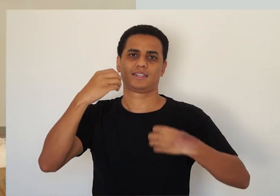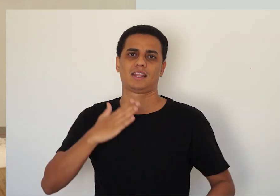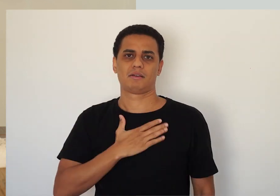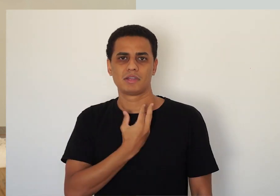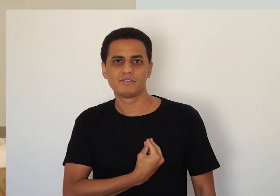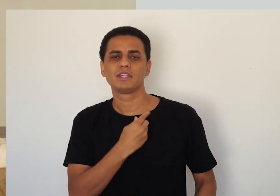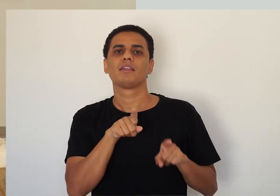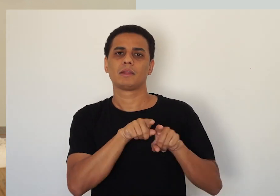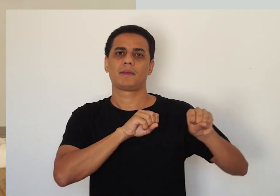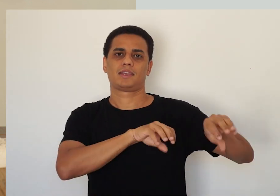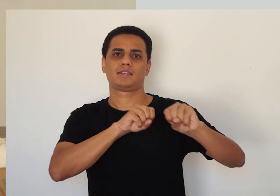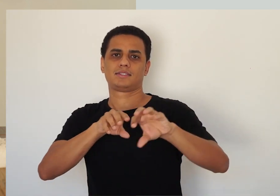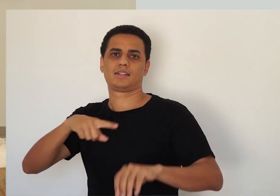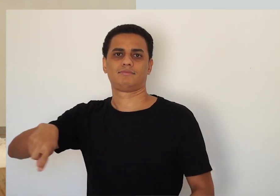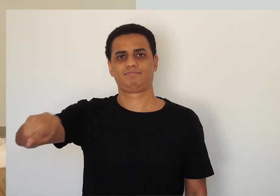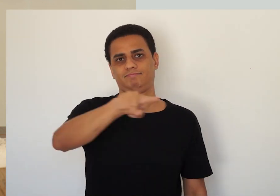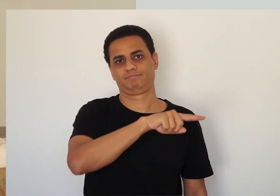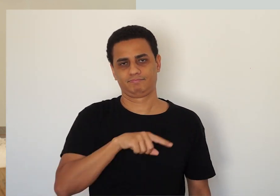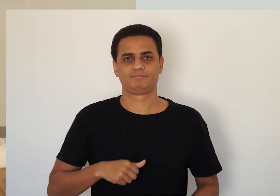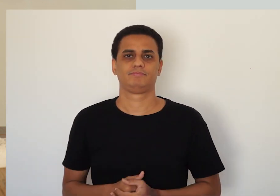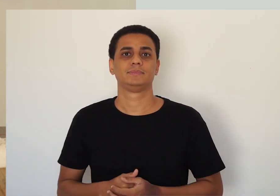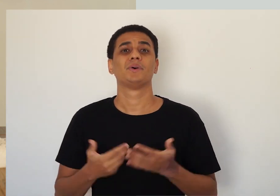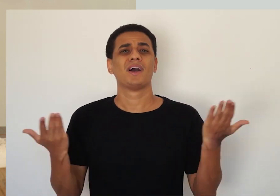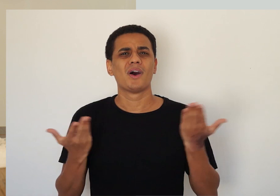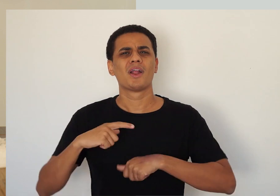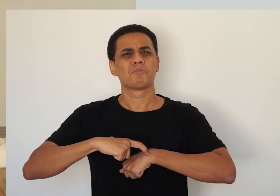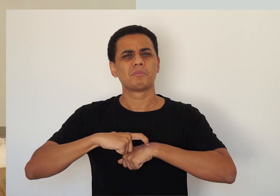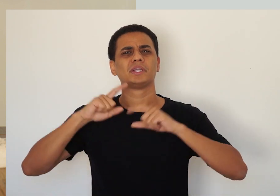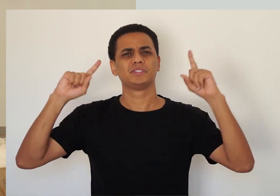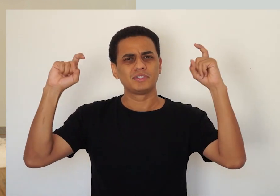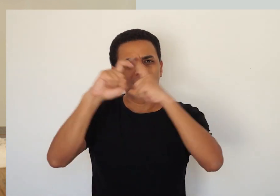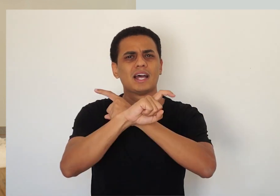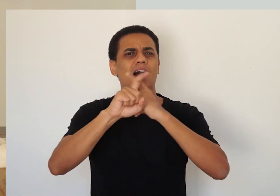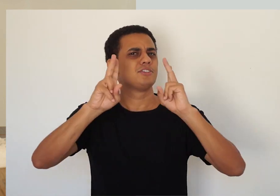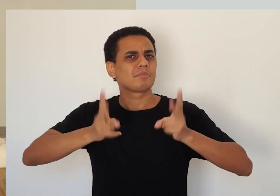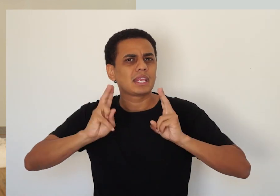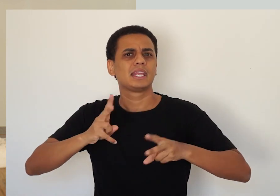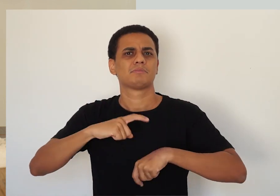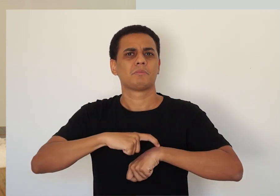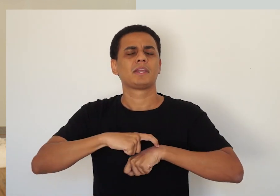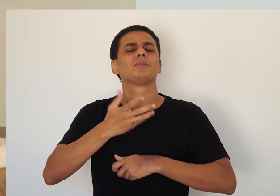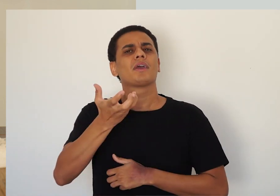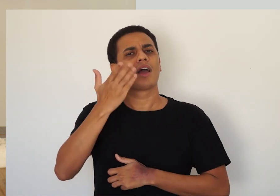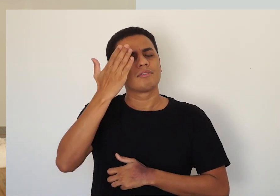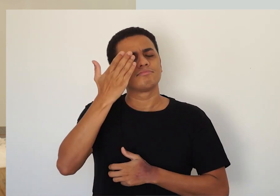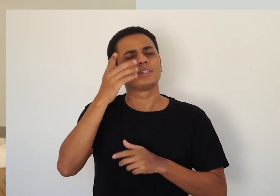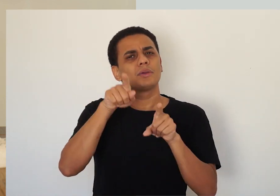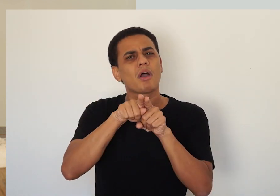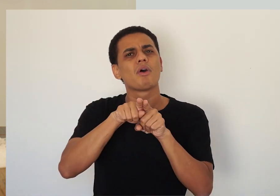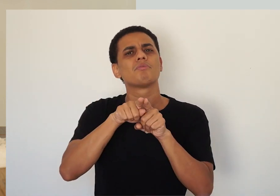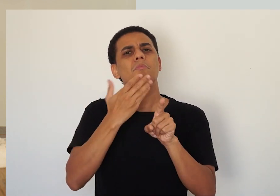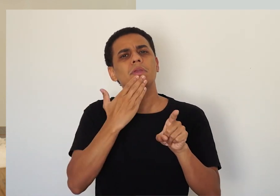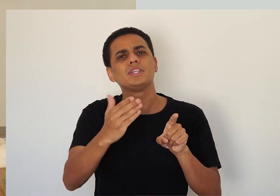tem para a minha vida e para a sua vida. No meio de todo esse momento, então, eu quero te convidar a olhar para esse